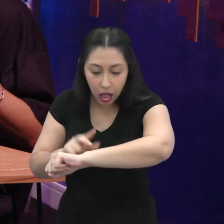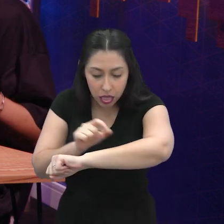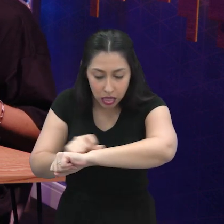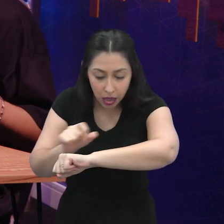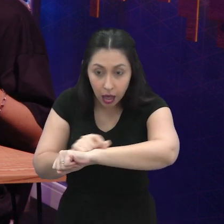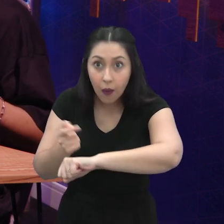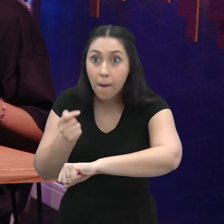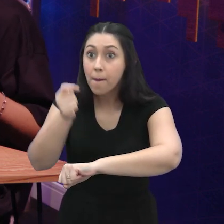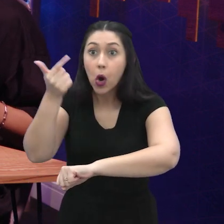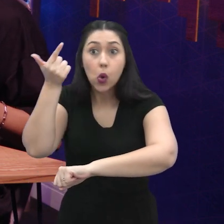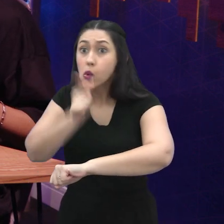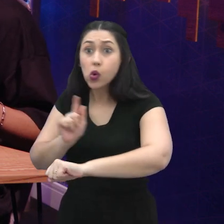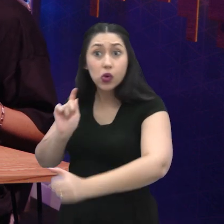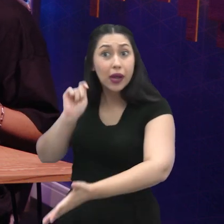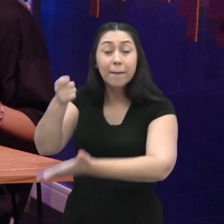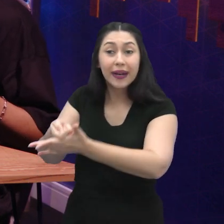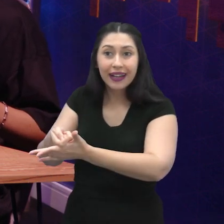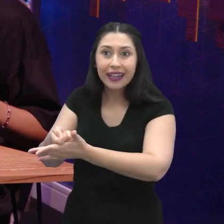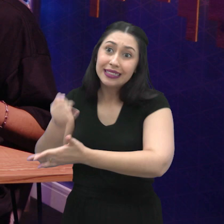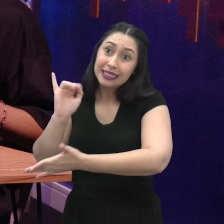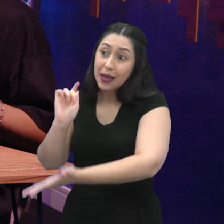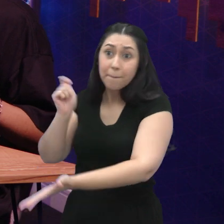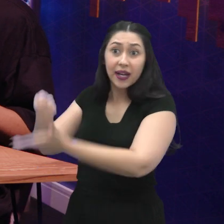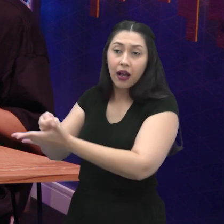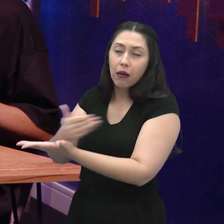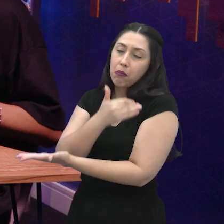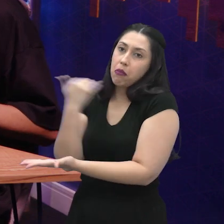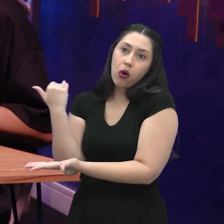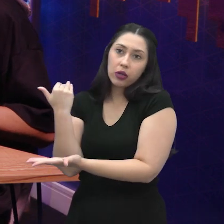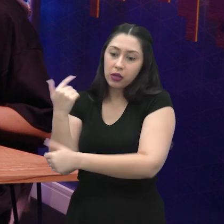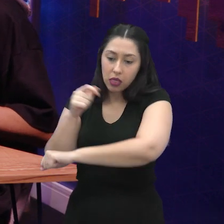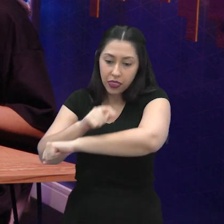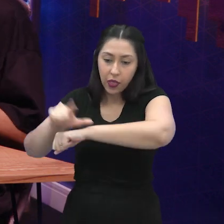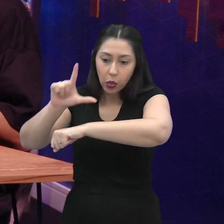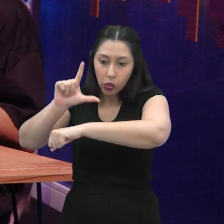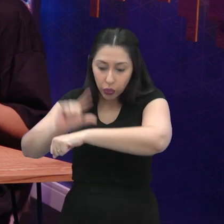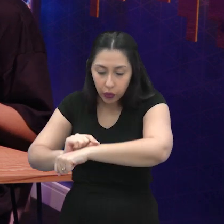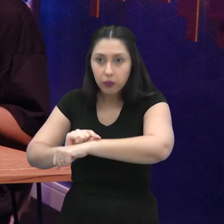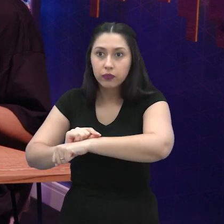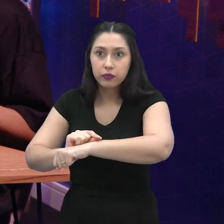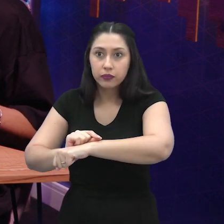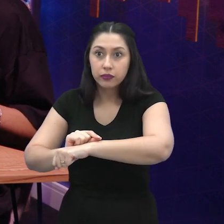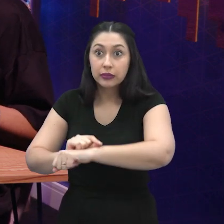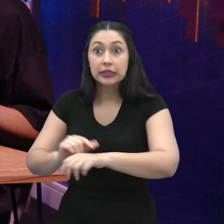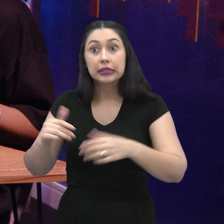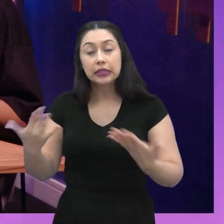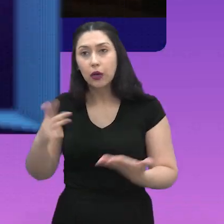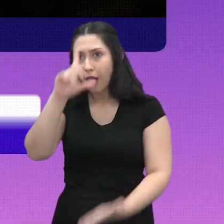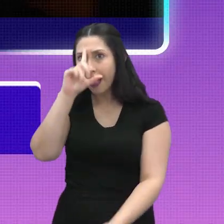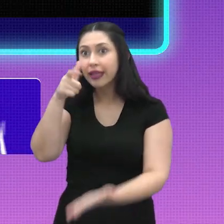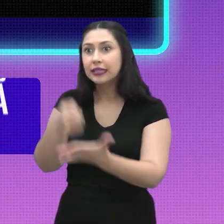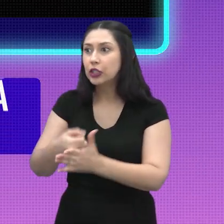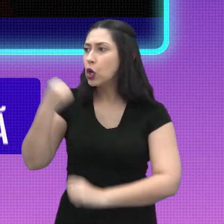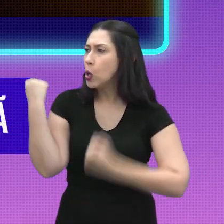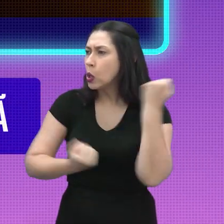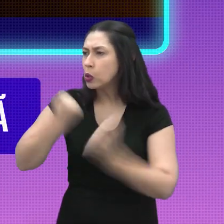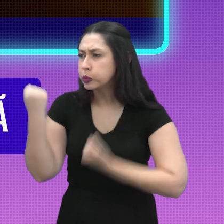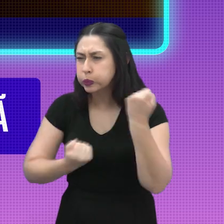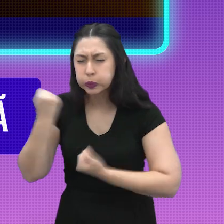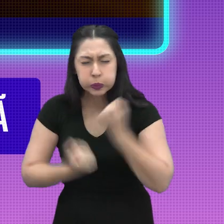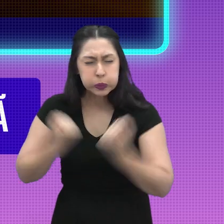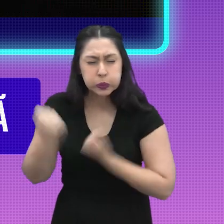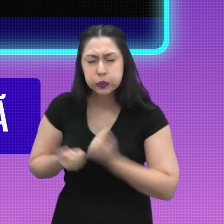não tem dinheiro para pagar a passagem. Se ela pagar a passagem, ela morre. Ela morre ali, antes de passar a catraca. Então ela decide